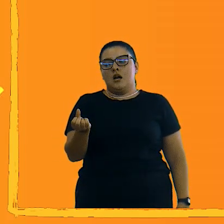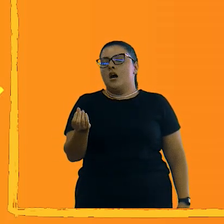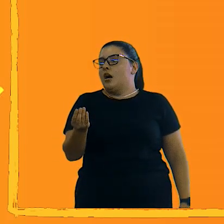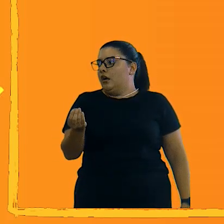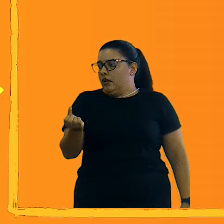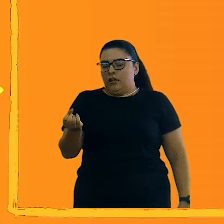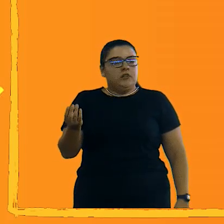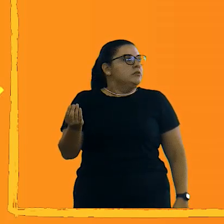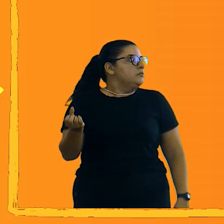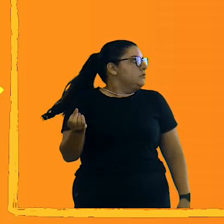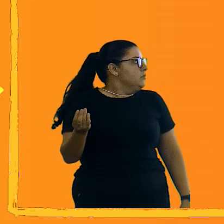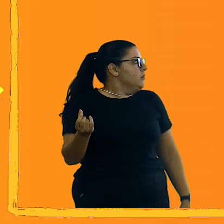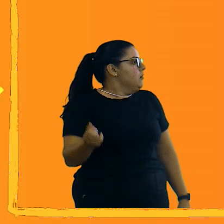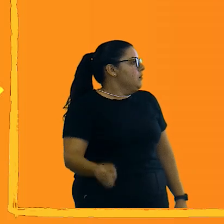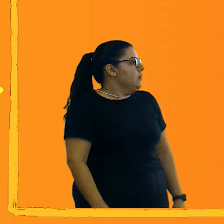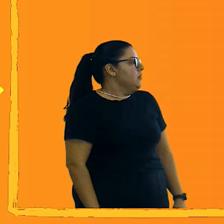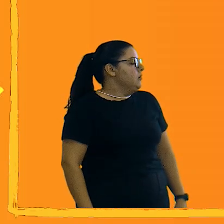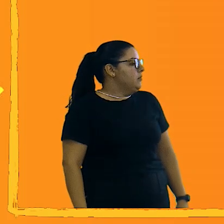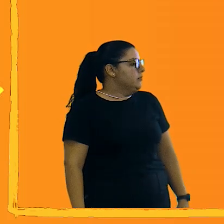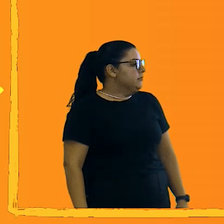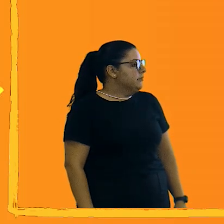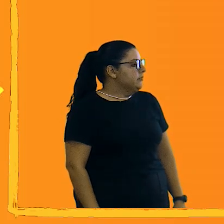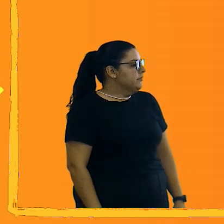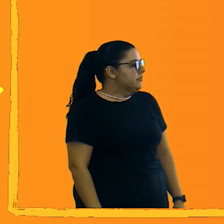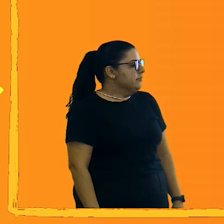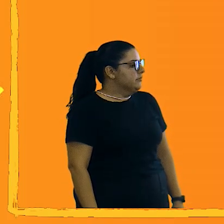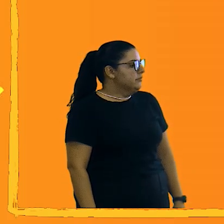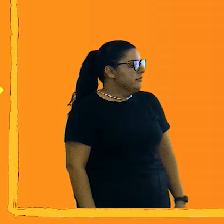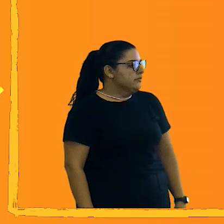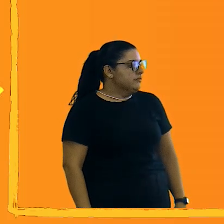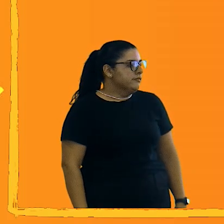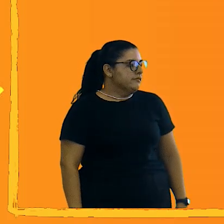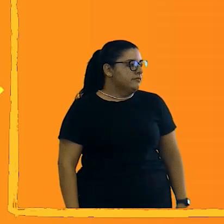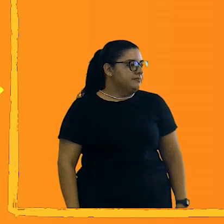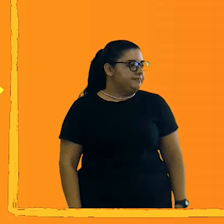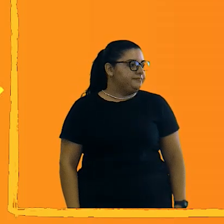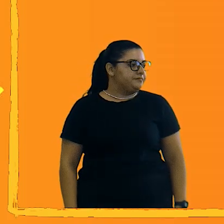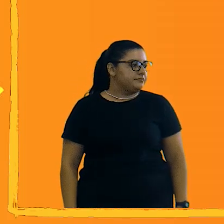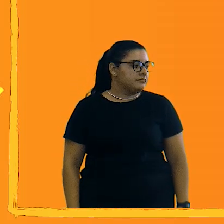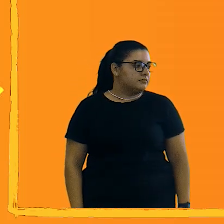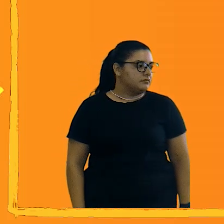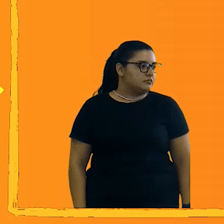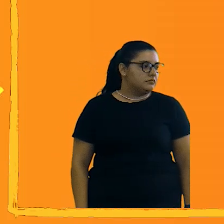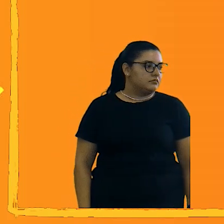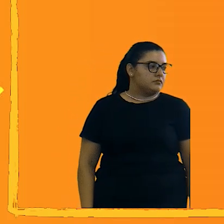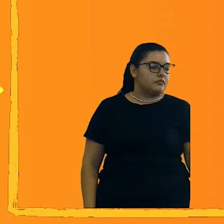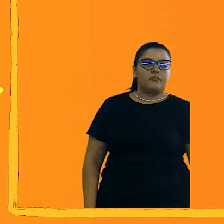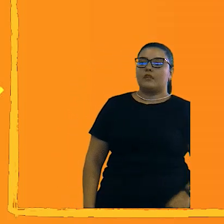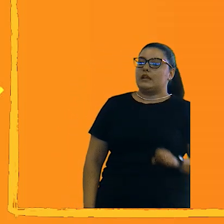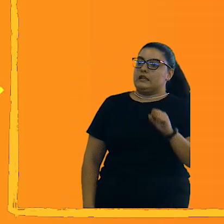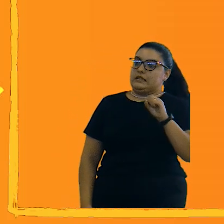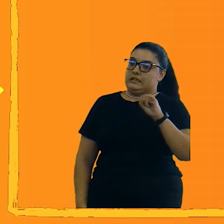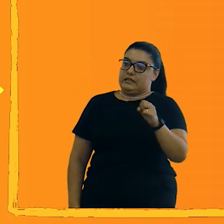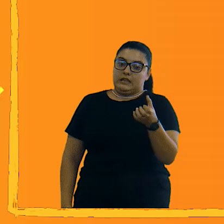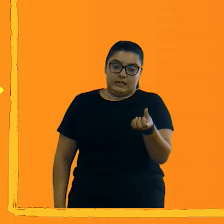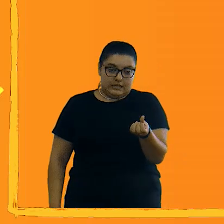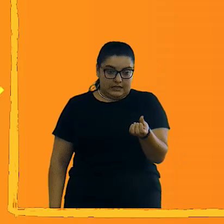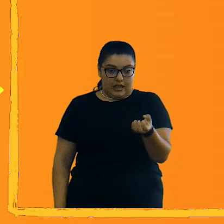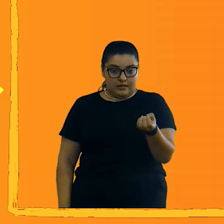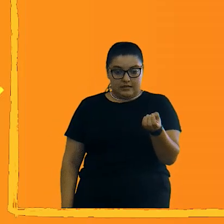é brigadeiros eu S cada cinco doá qual o total de cada tipo de doce se eu tenho 60